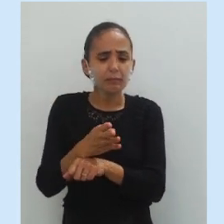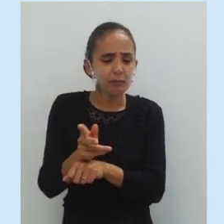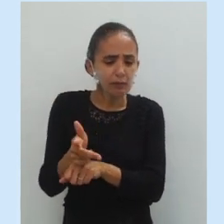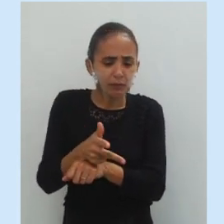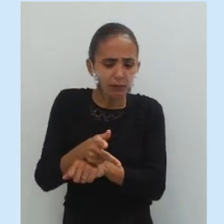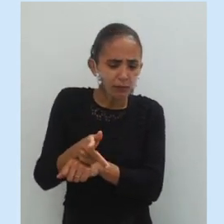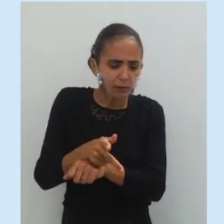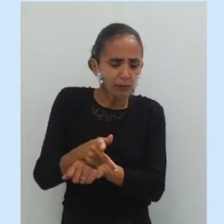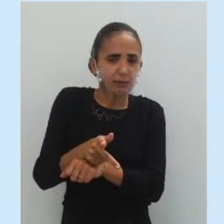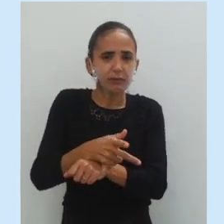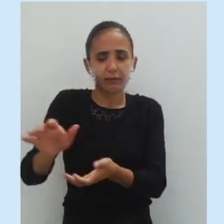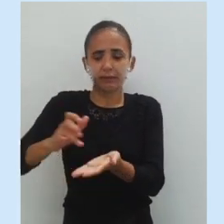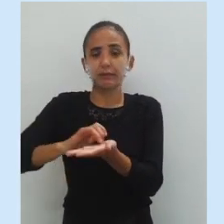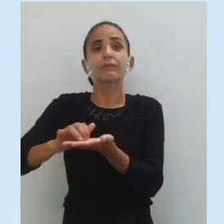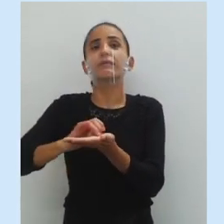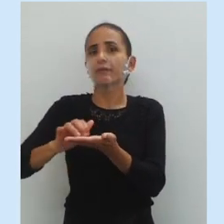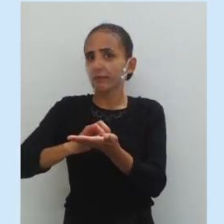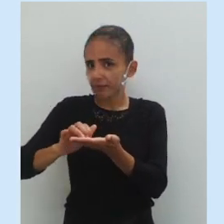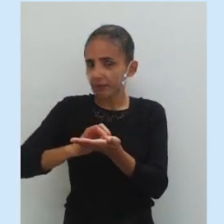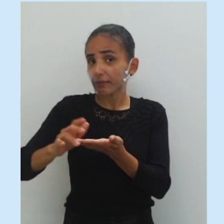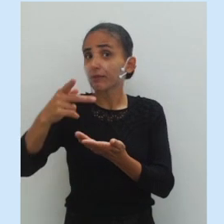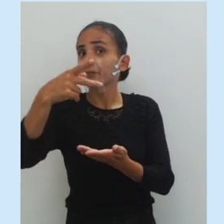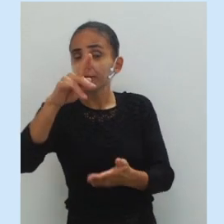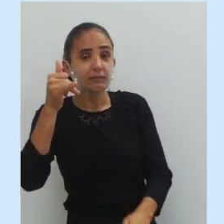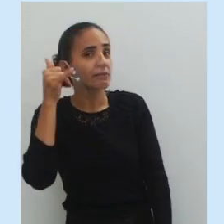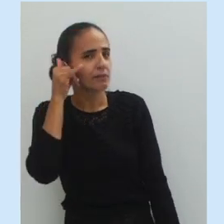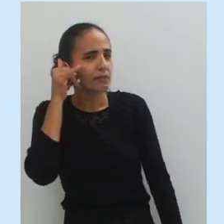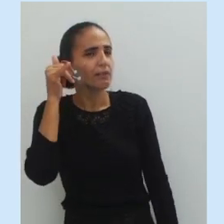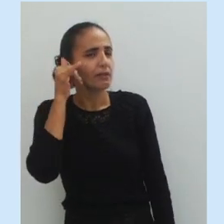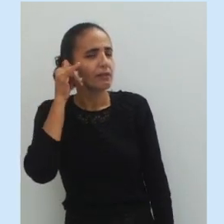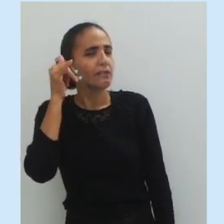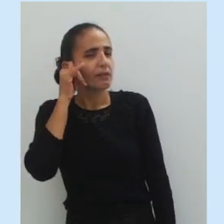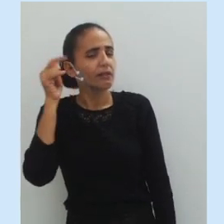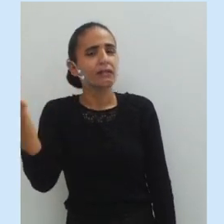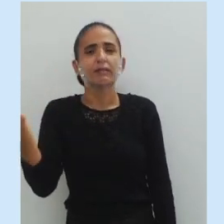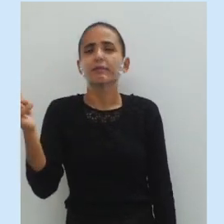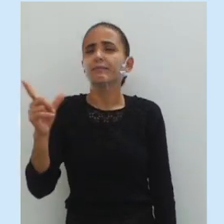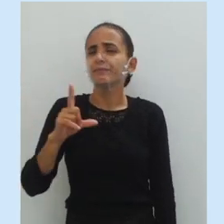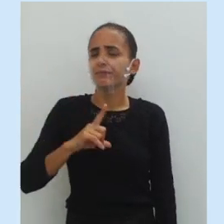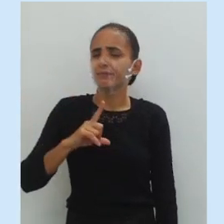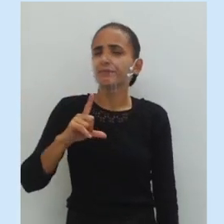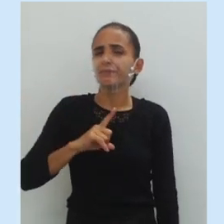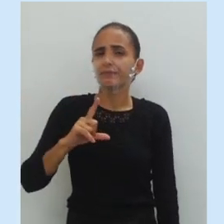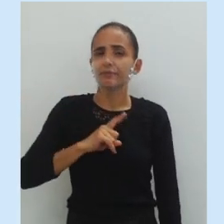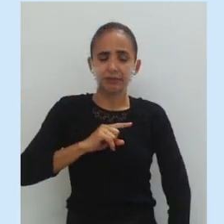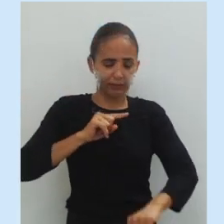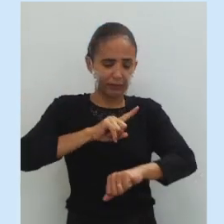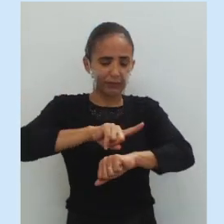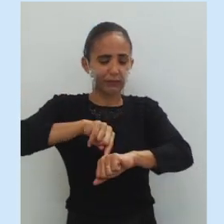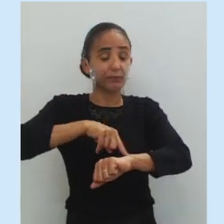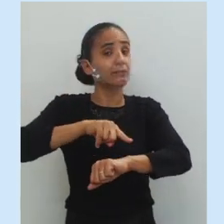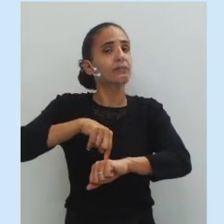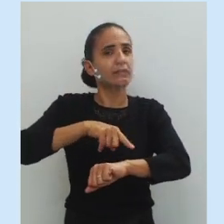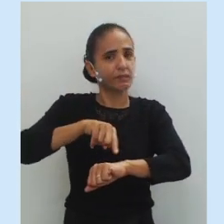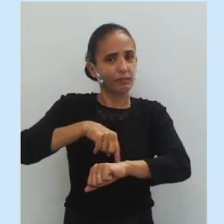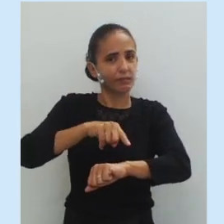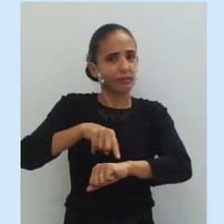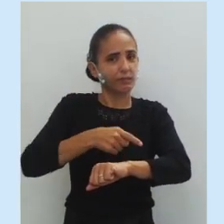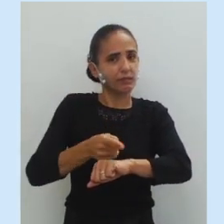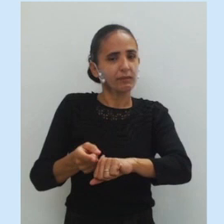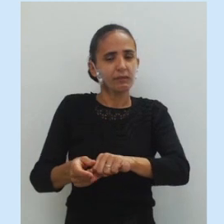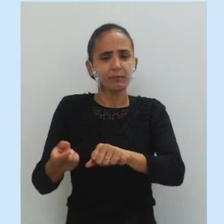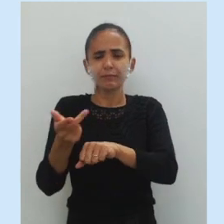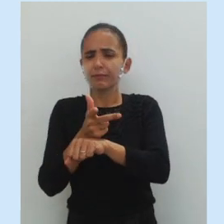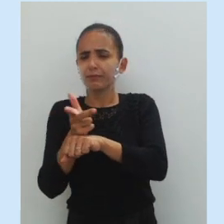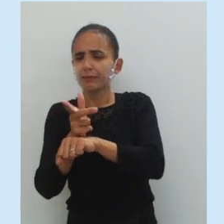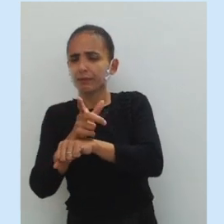teu celular tem uma calculadora. No seu celular vai existir também o relógio, vai ter